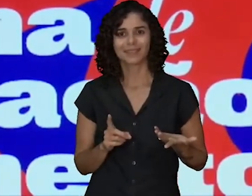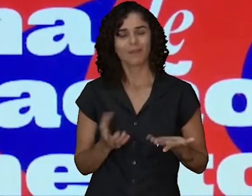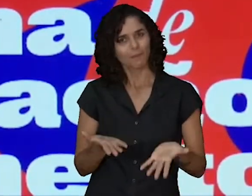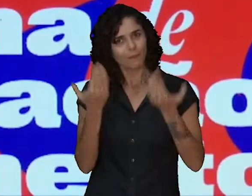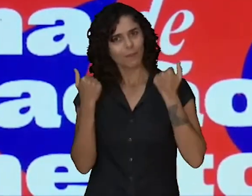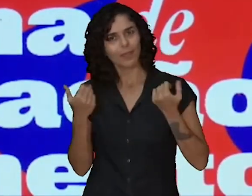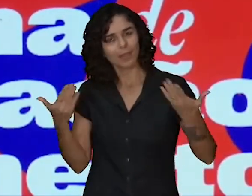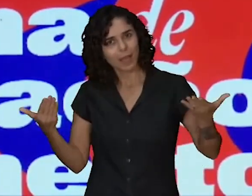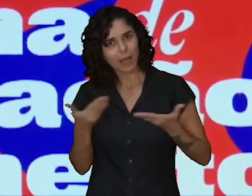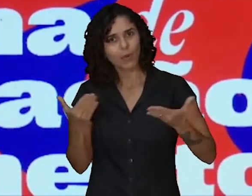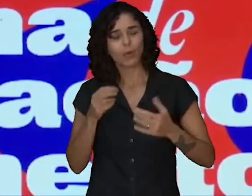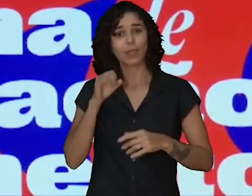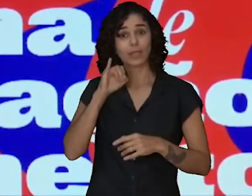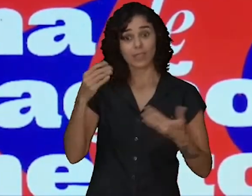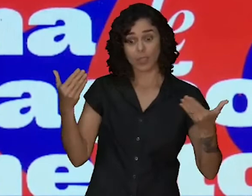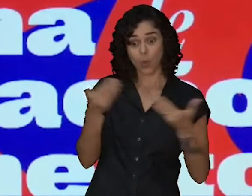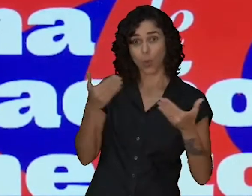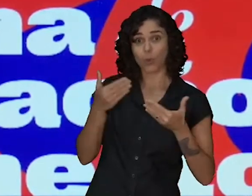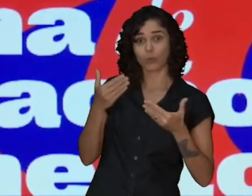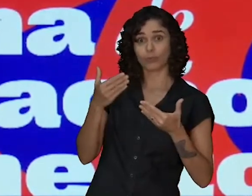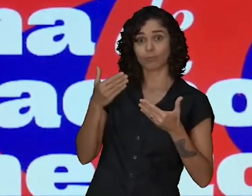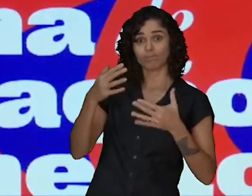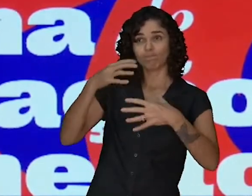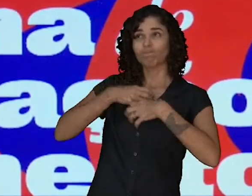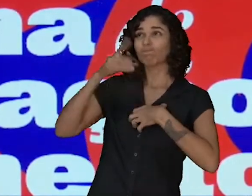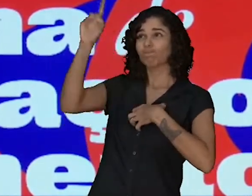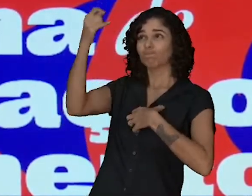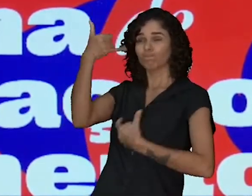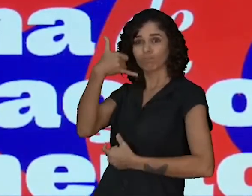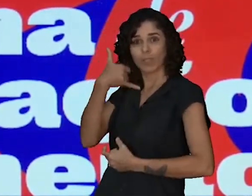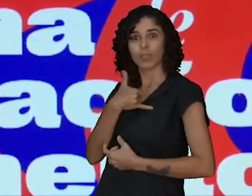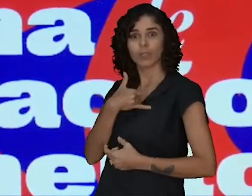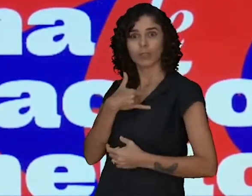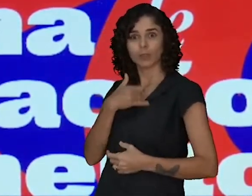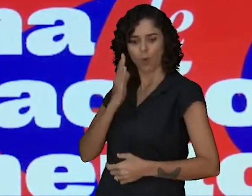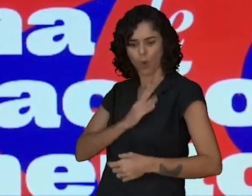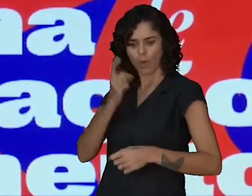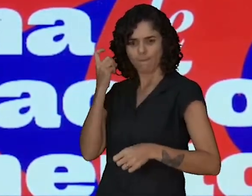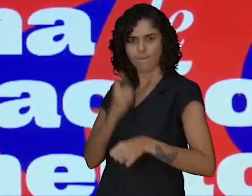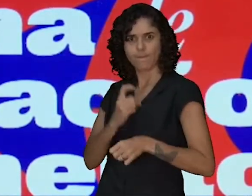hoje ouvires a sua voz, não endureça o seu coração. Amém?